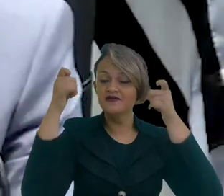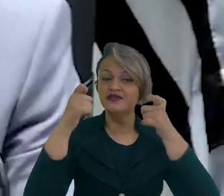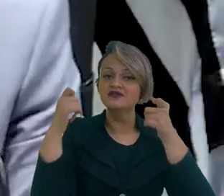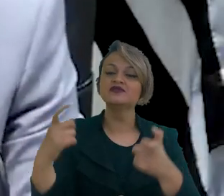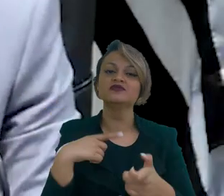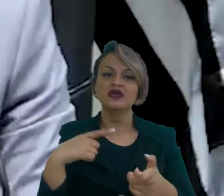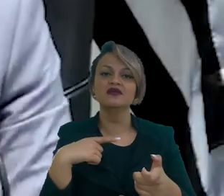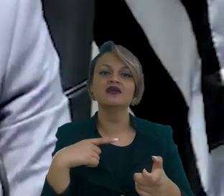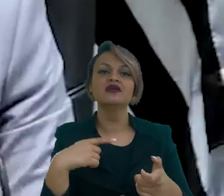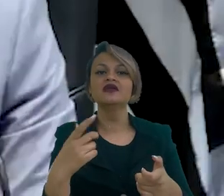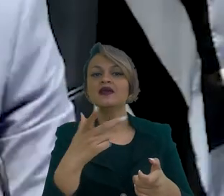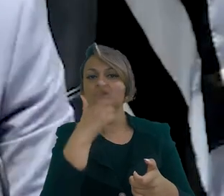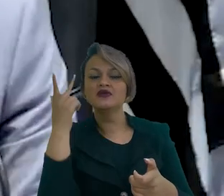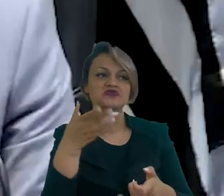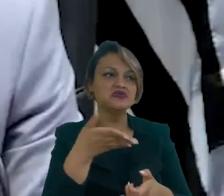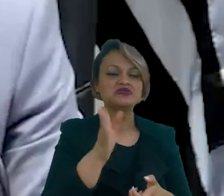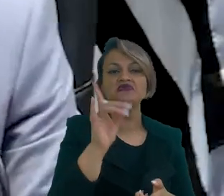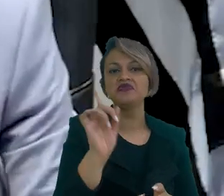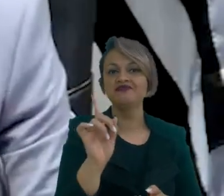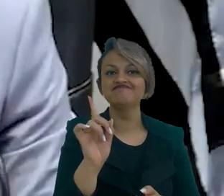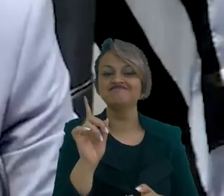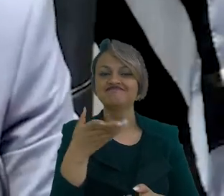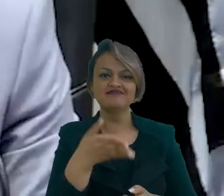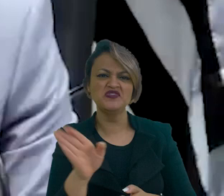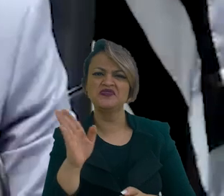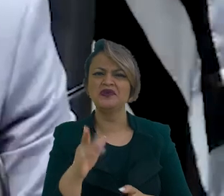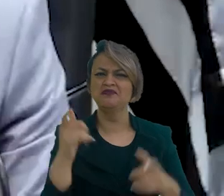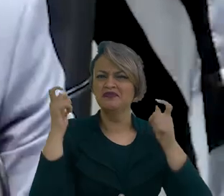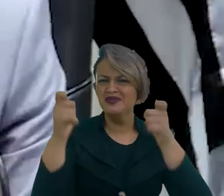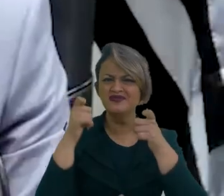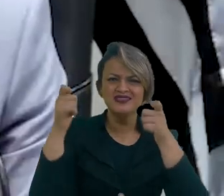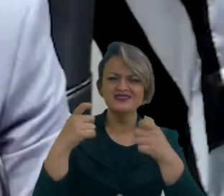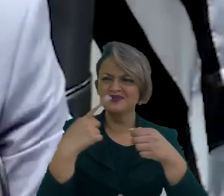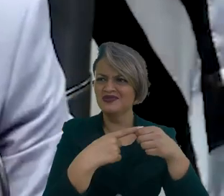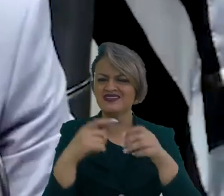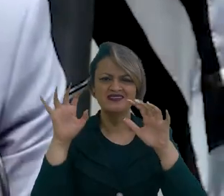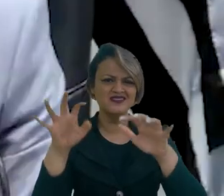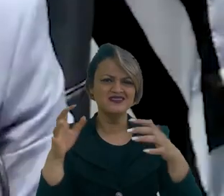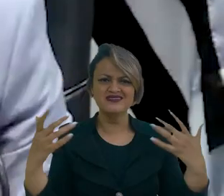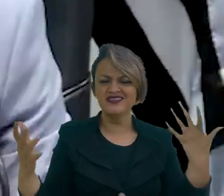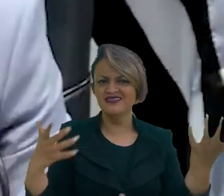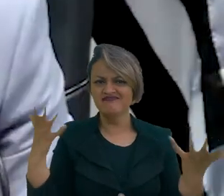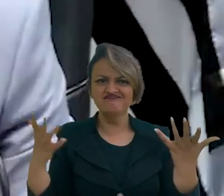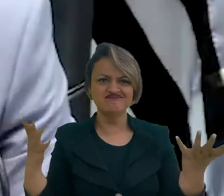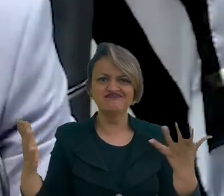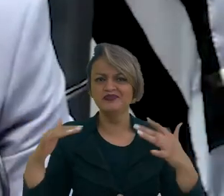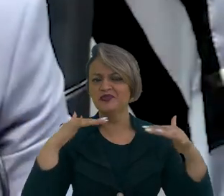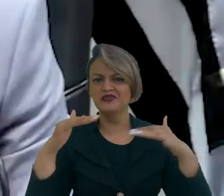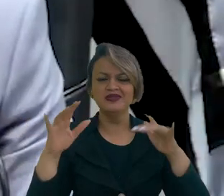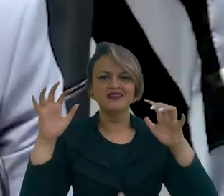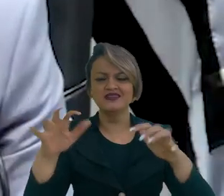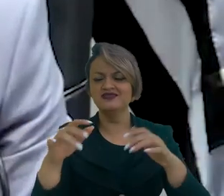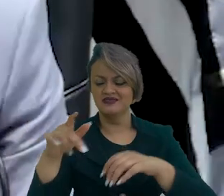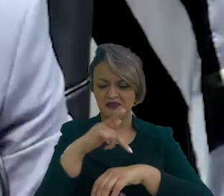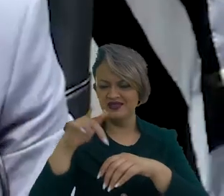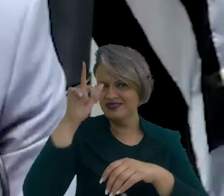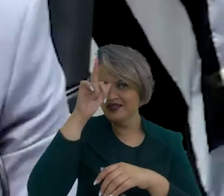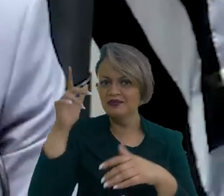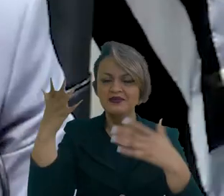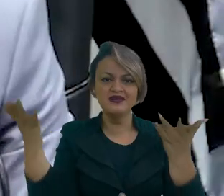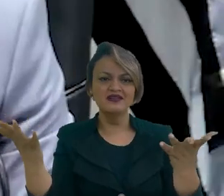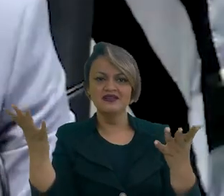e ele fez a manifestação e realmente as pessoas não foram né assim uma manifestação numa cidade como essa né uma civilização